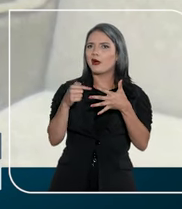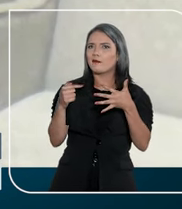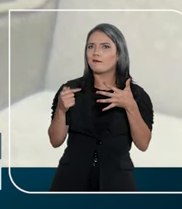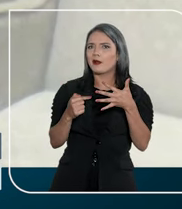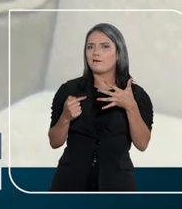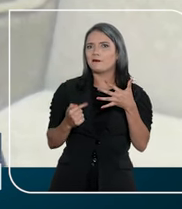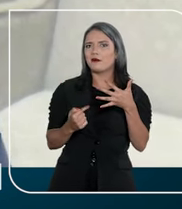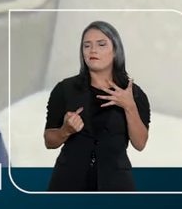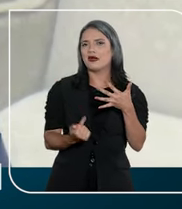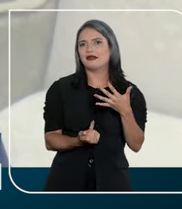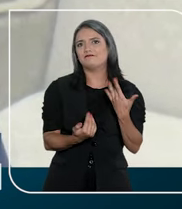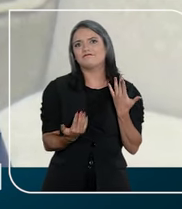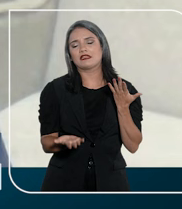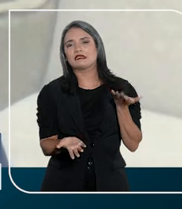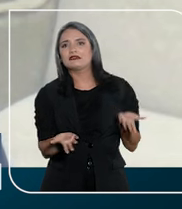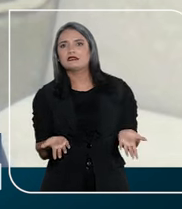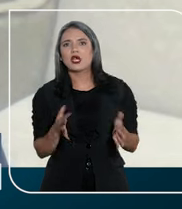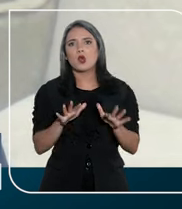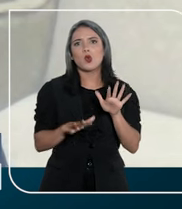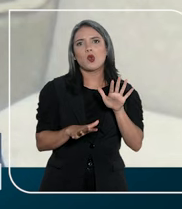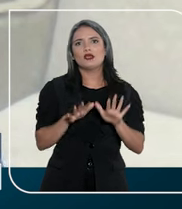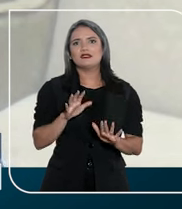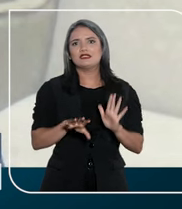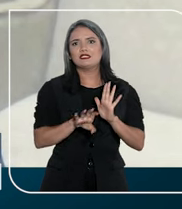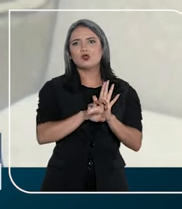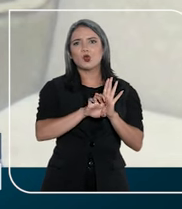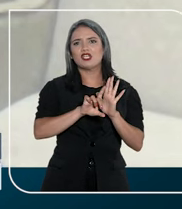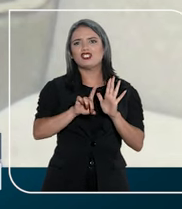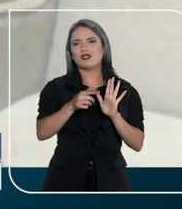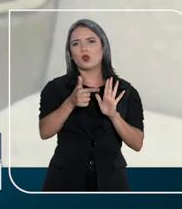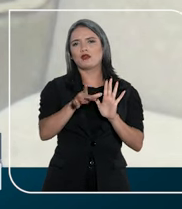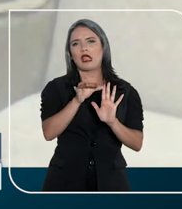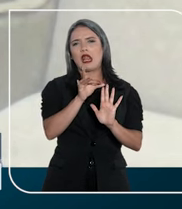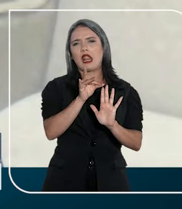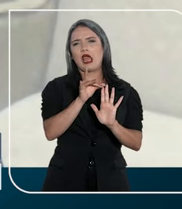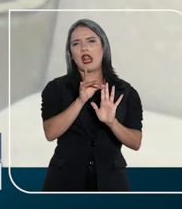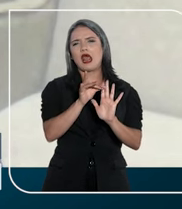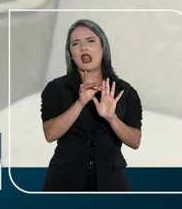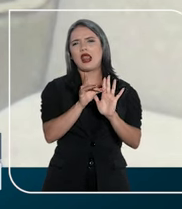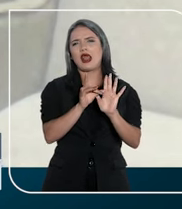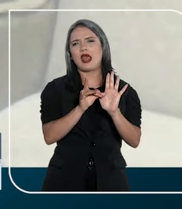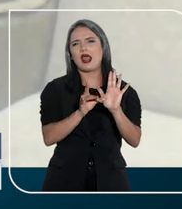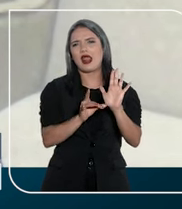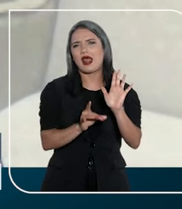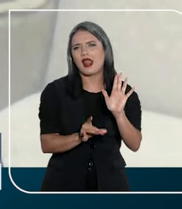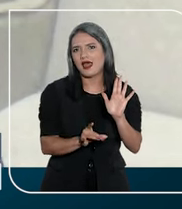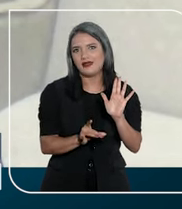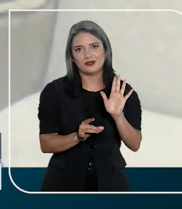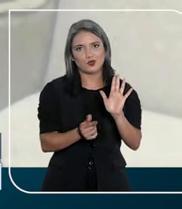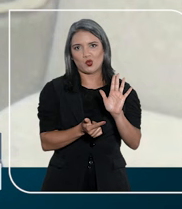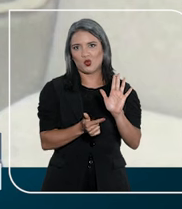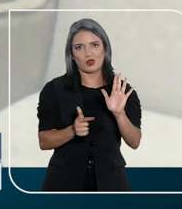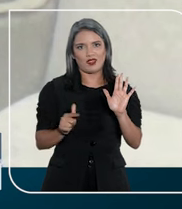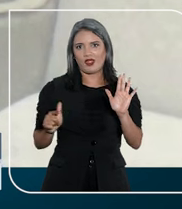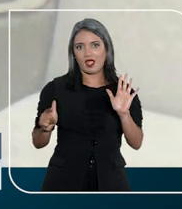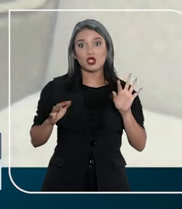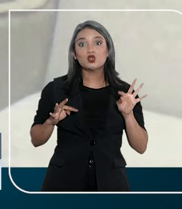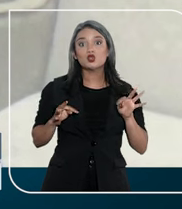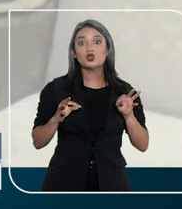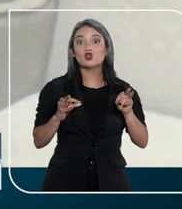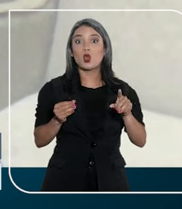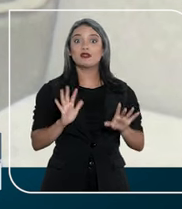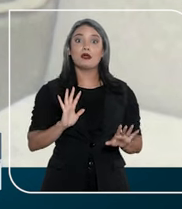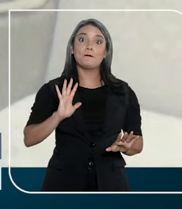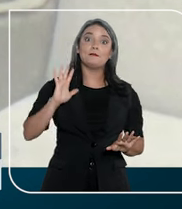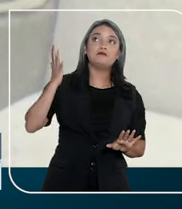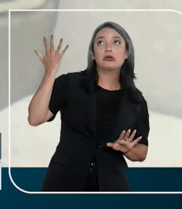o edital contemple de forma exaustiva, taxativa, números cláusulos, né? Todas as